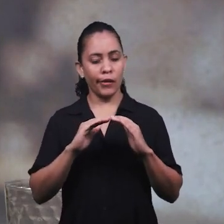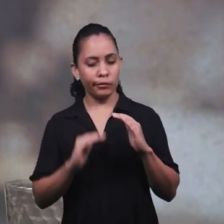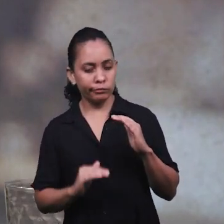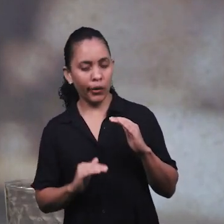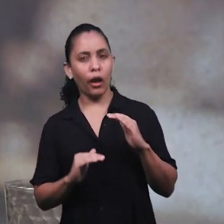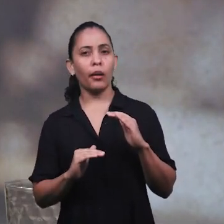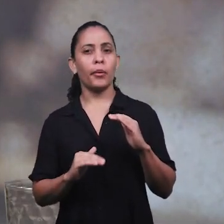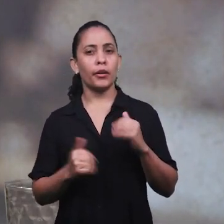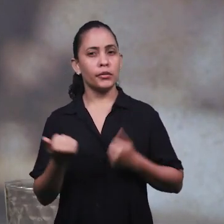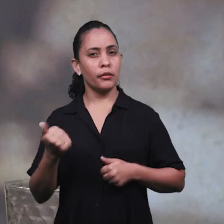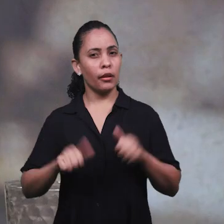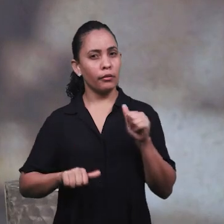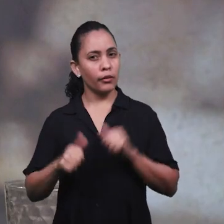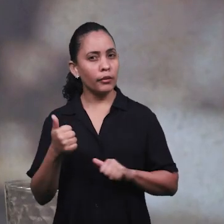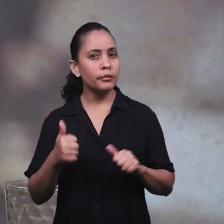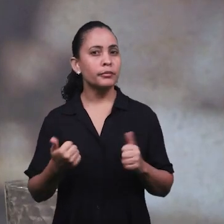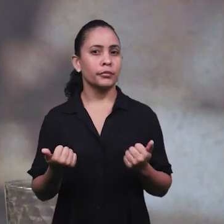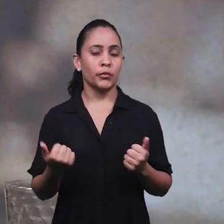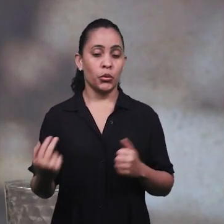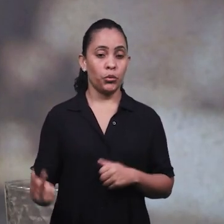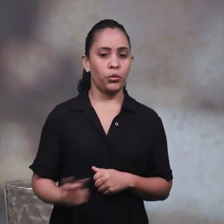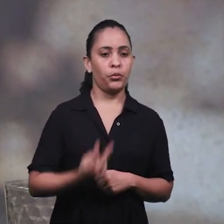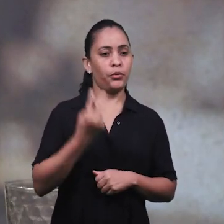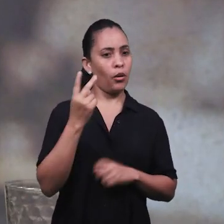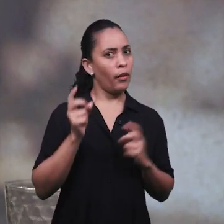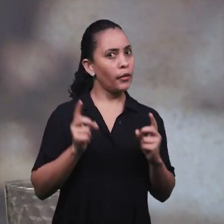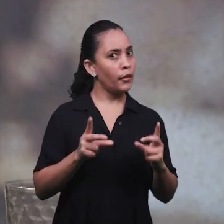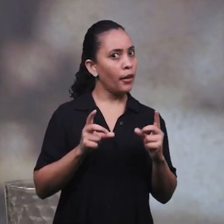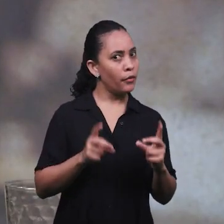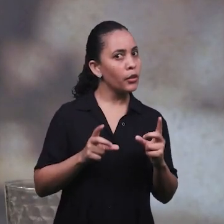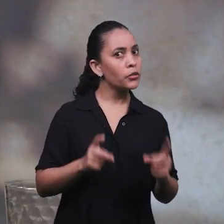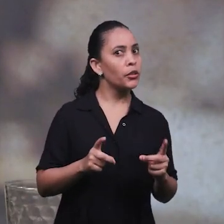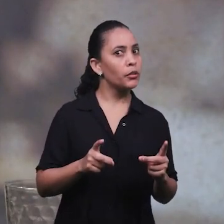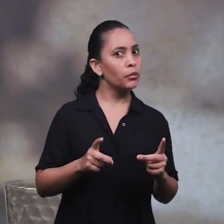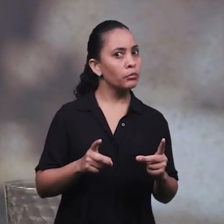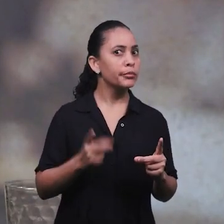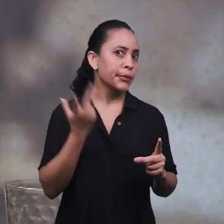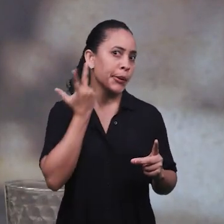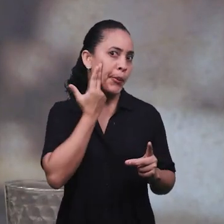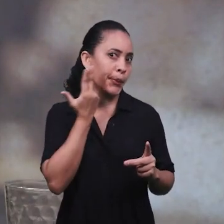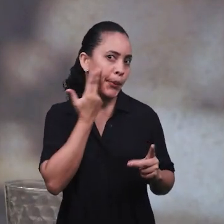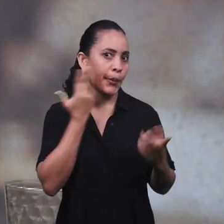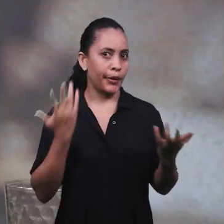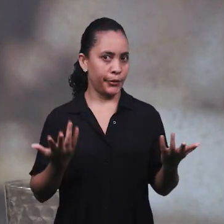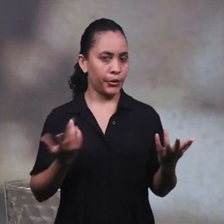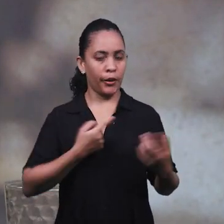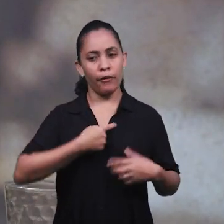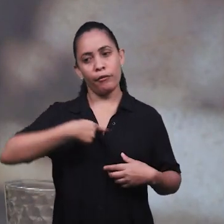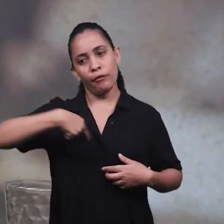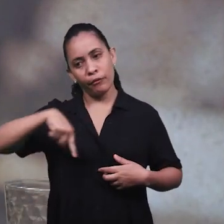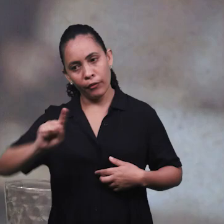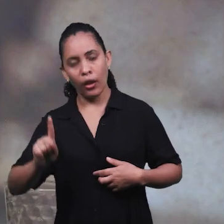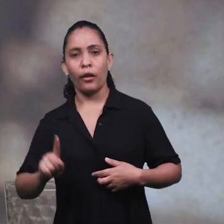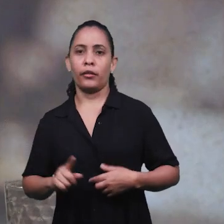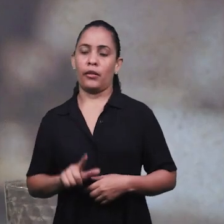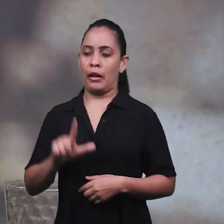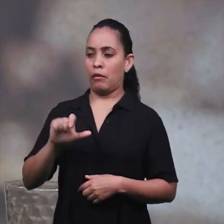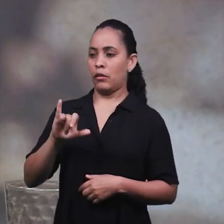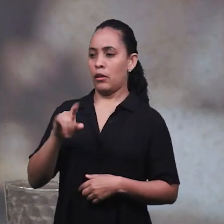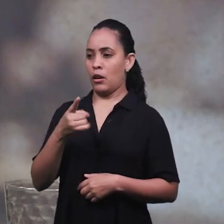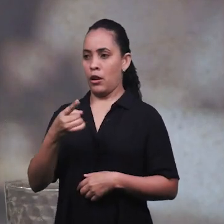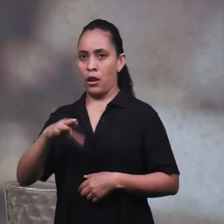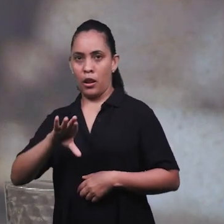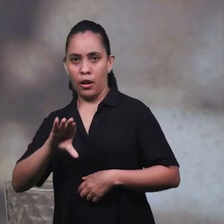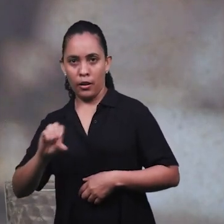né, do valor de mercado. E posteriormente, esse imóvel vai ser levado a leilão. Um leilão judicial, em que qualquer pessoa